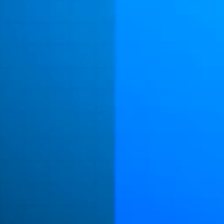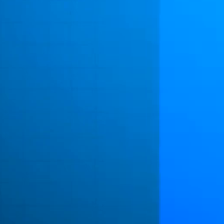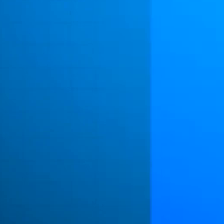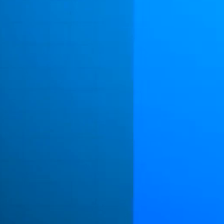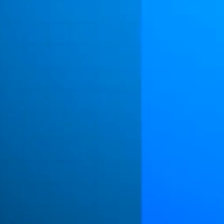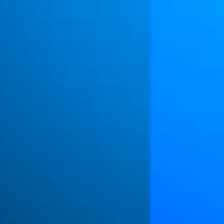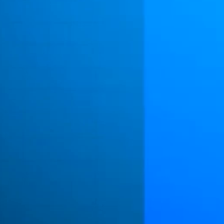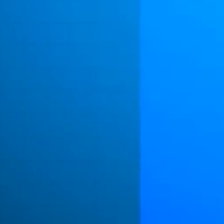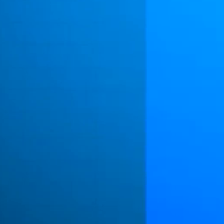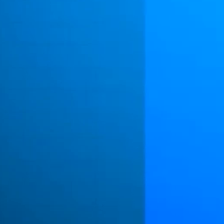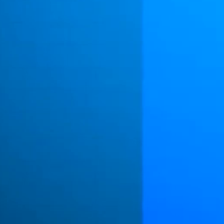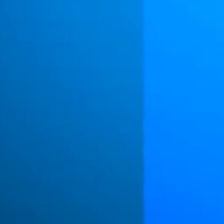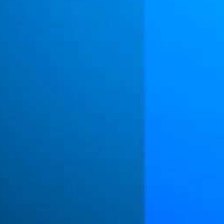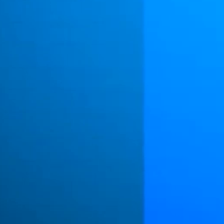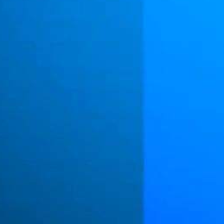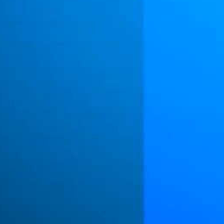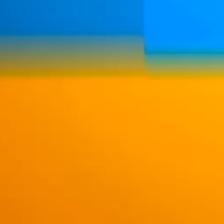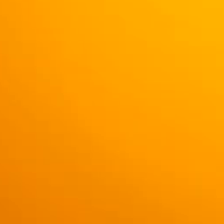e